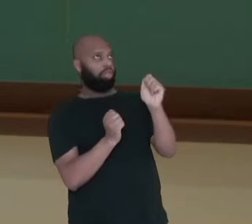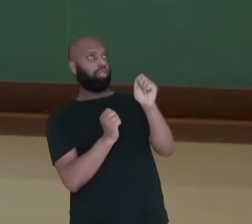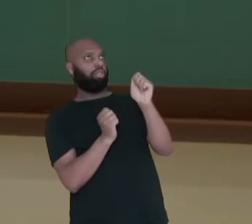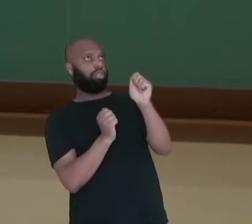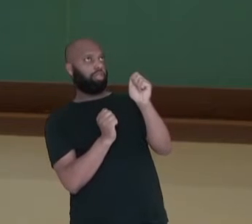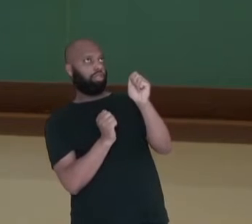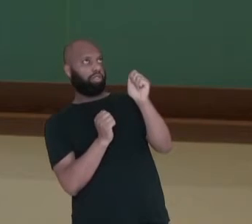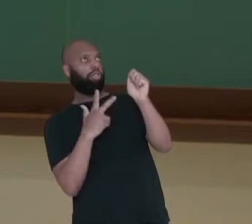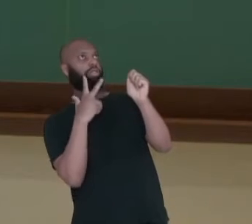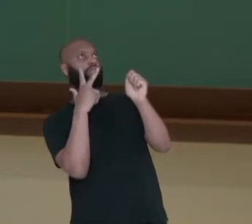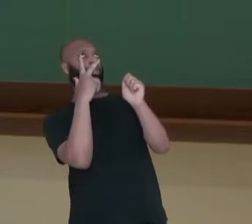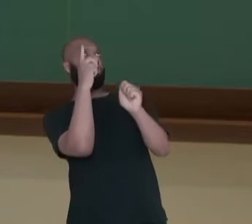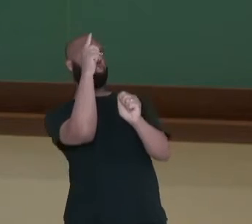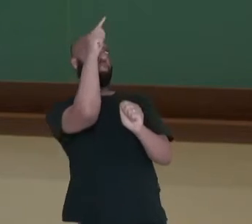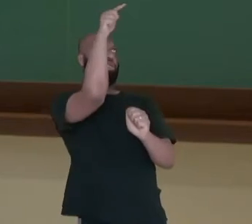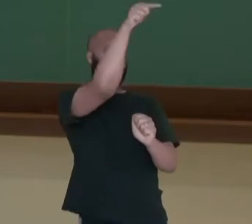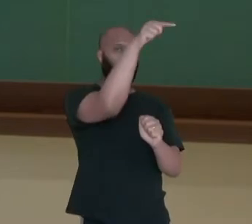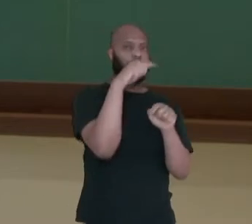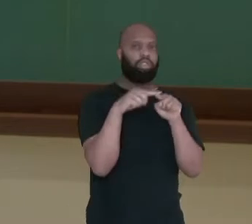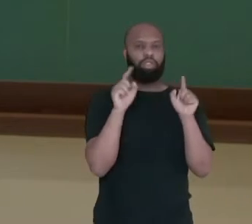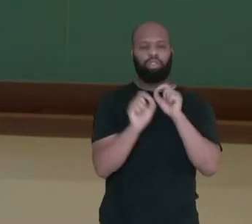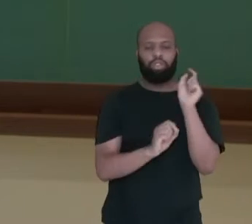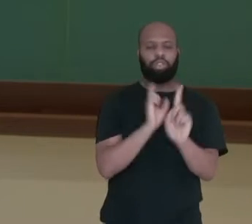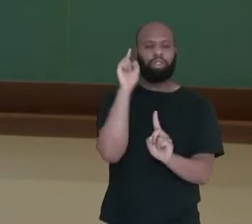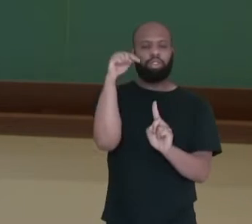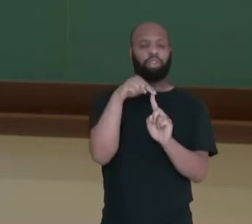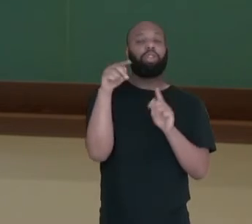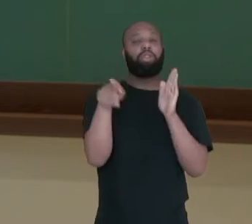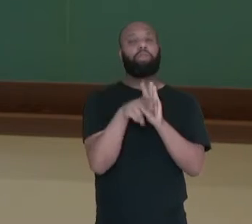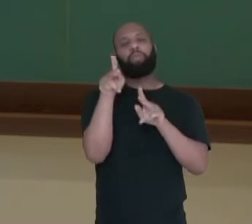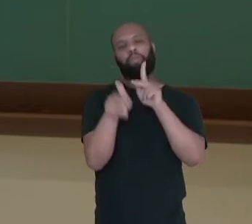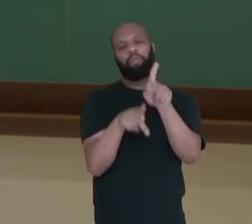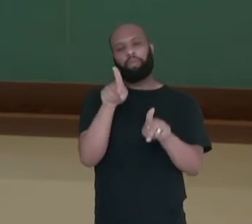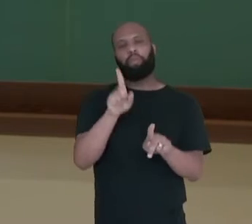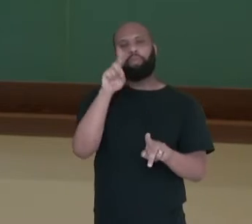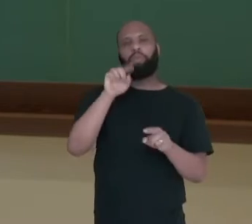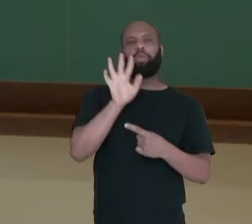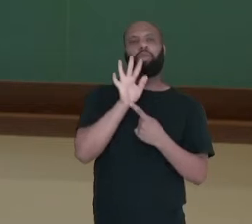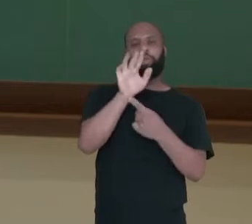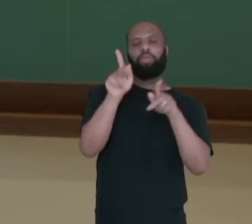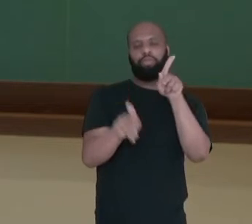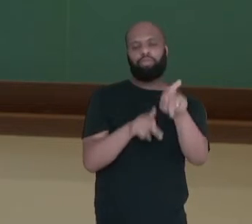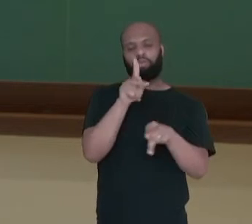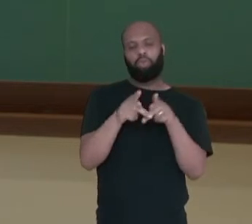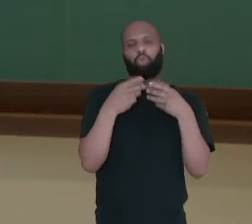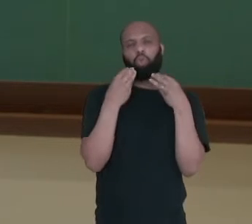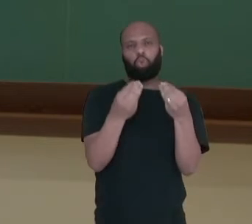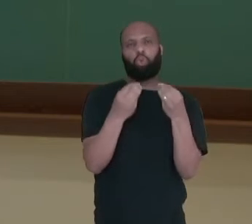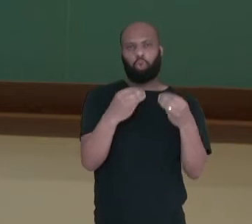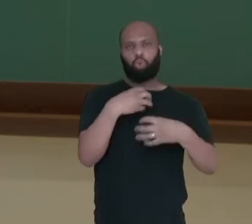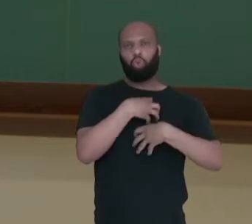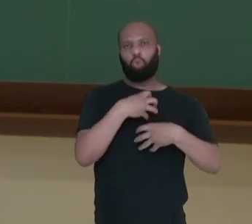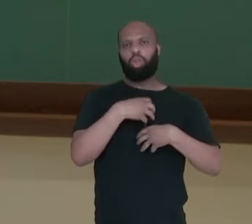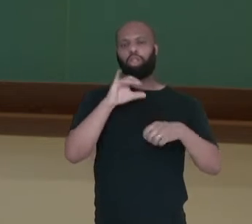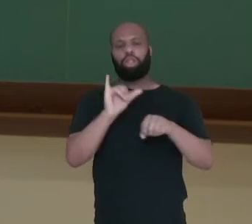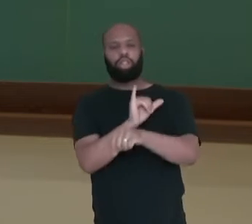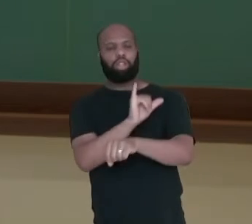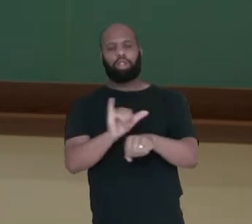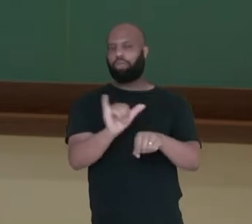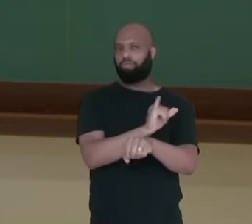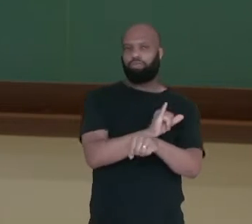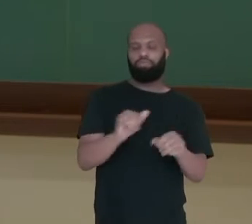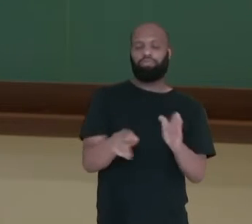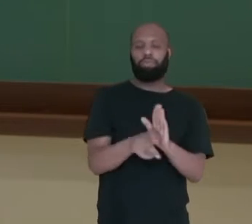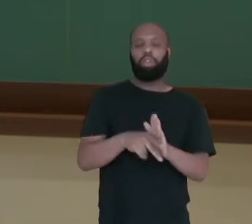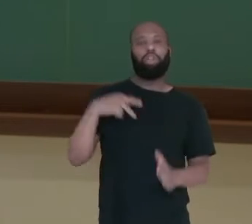na verdade, o seu objetivo seria atingir o povo, mostrar ao povo quais são as artimanhas